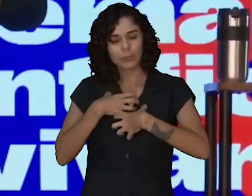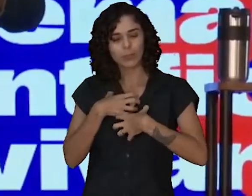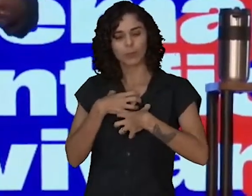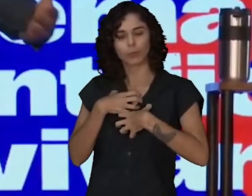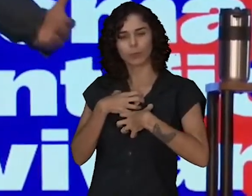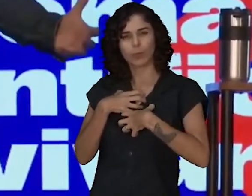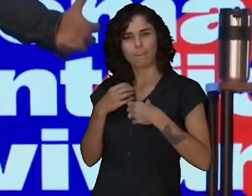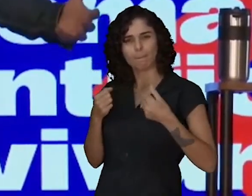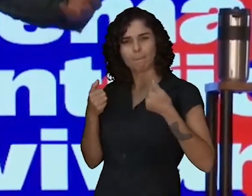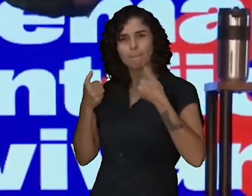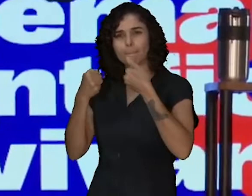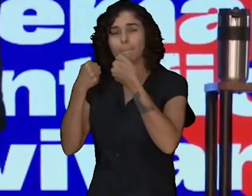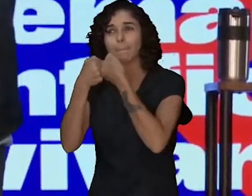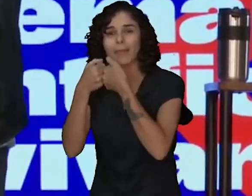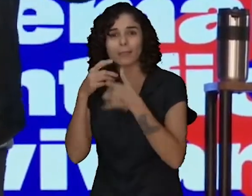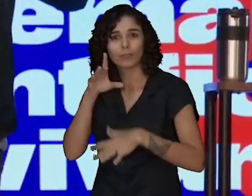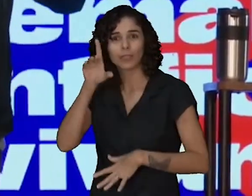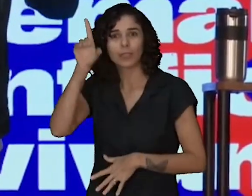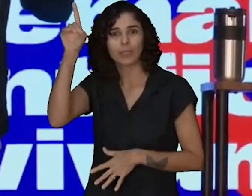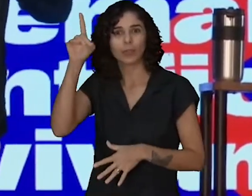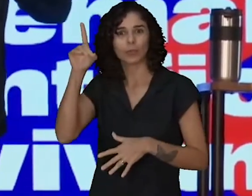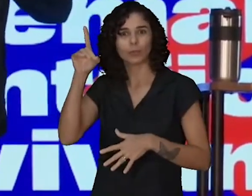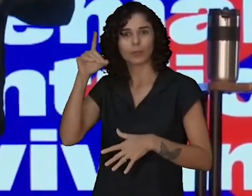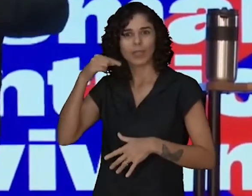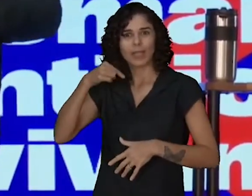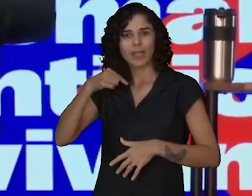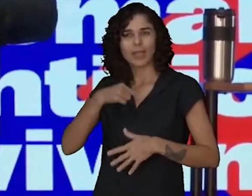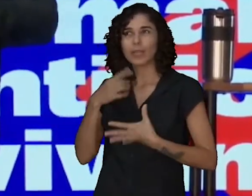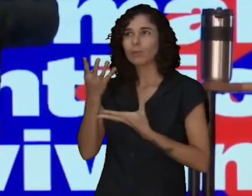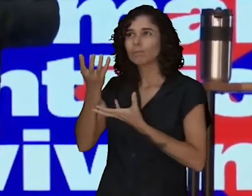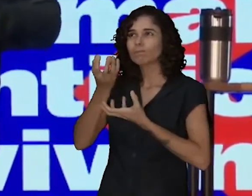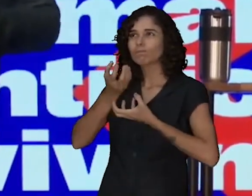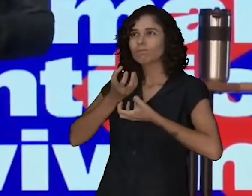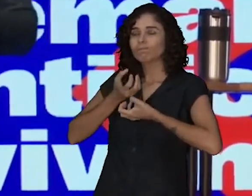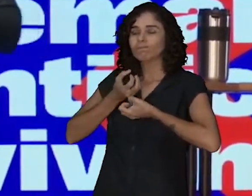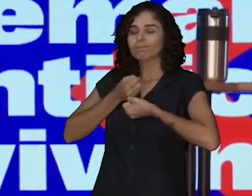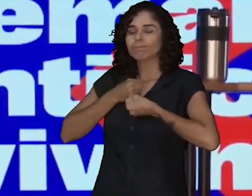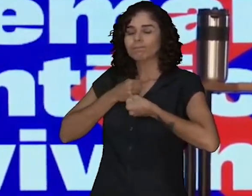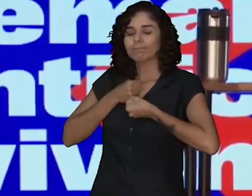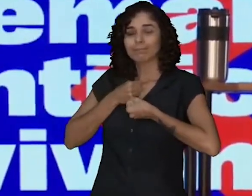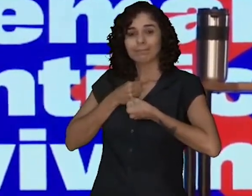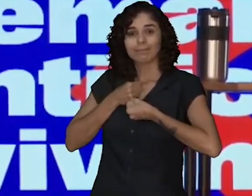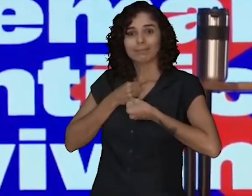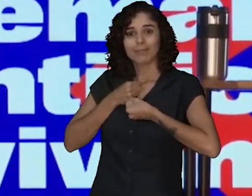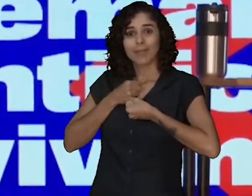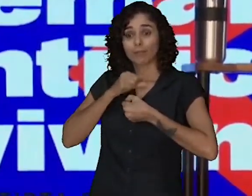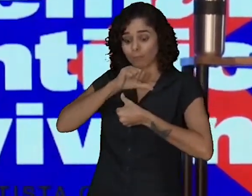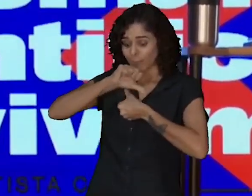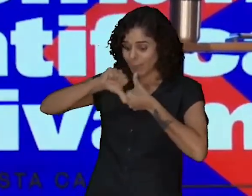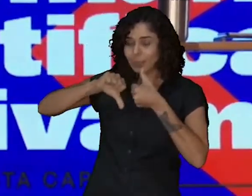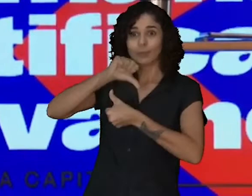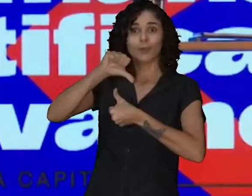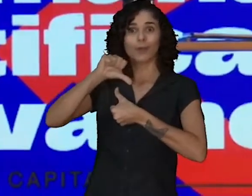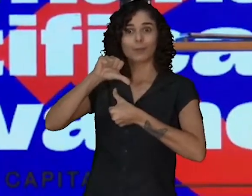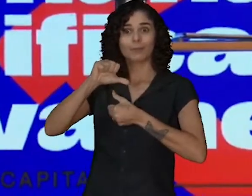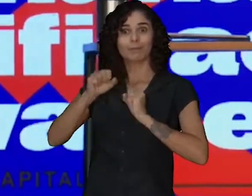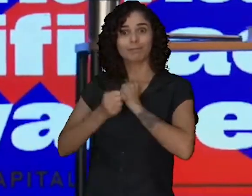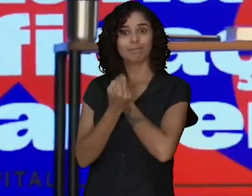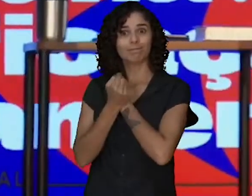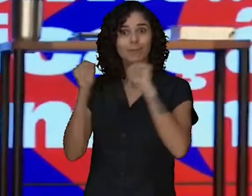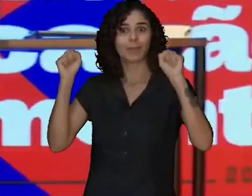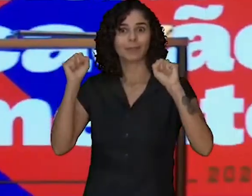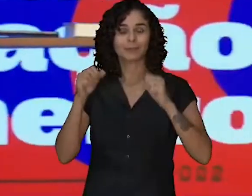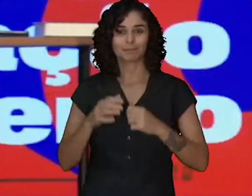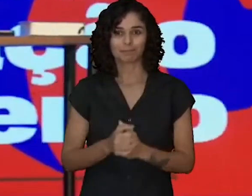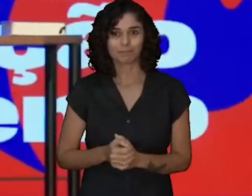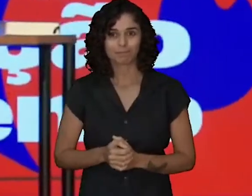presença, à medida que eu recebo, eu sou transformado e liberto. Eu estou tomando tempo demais